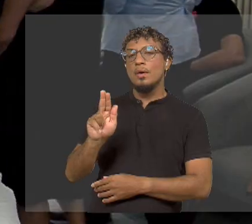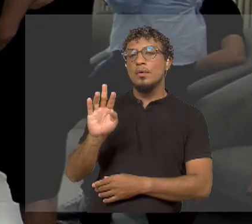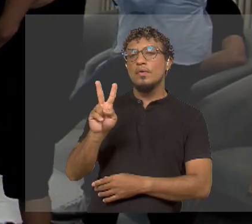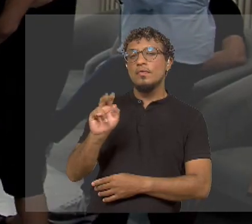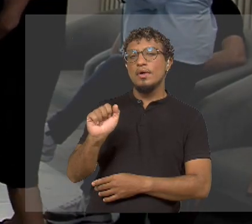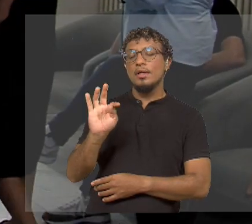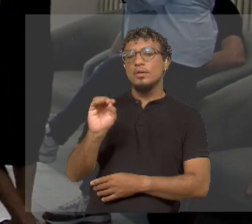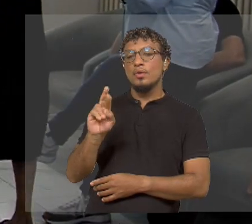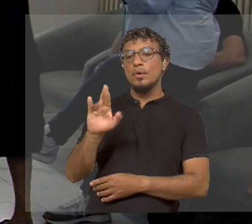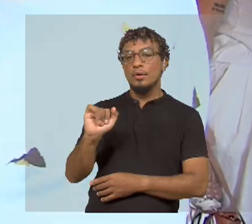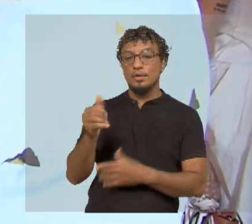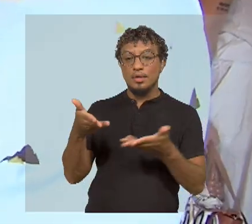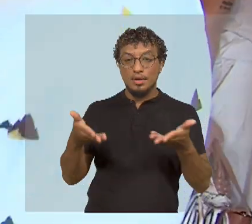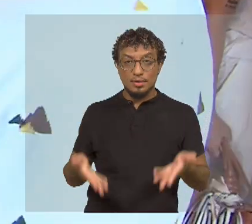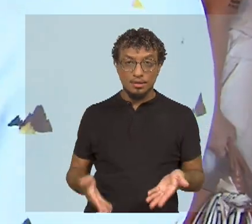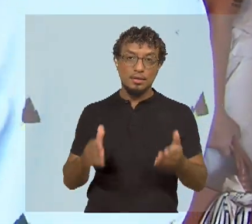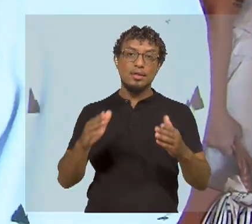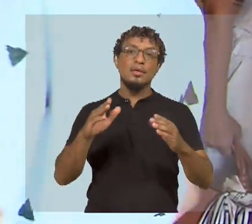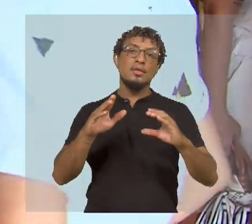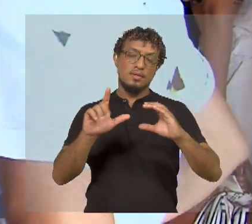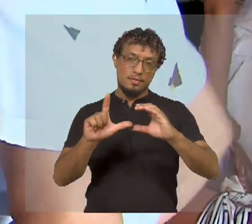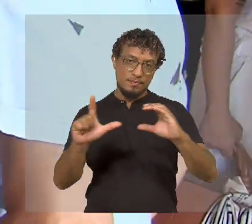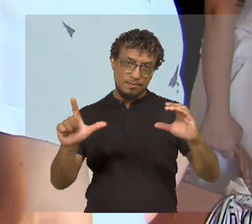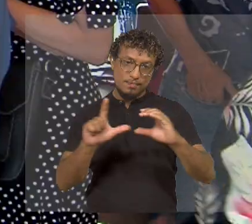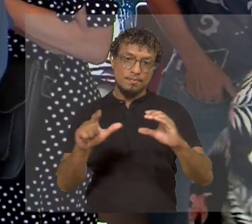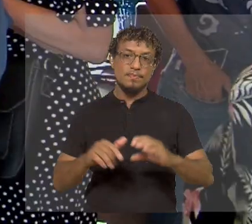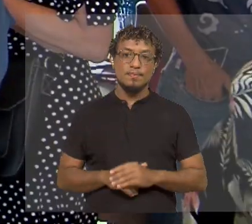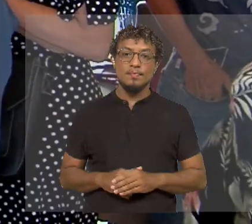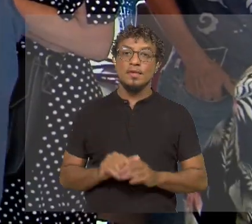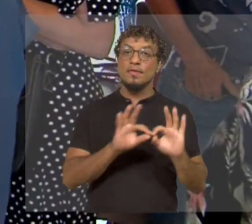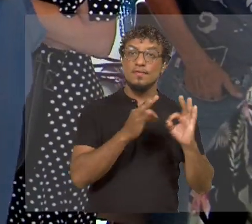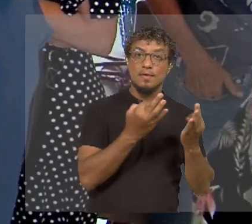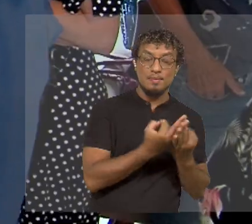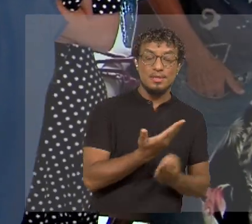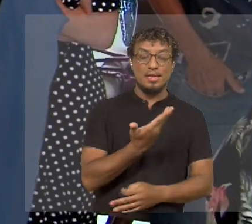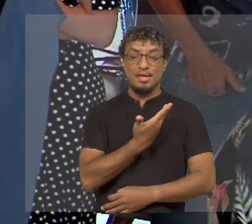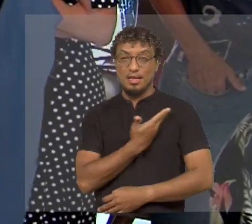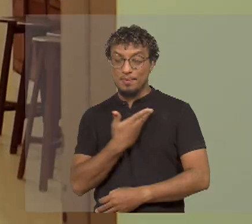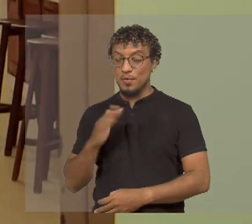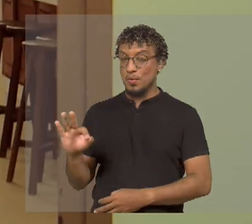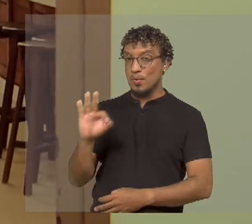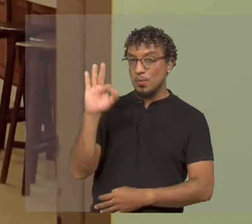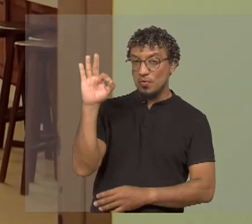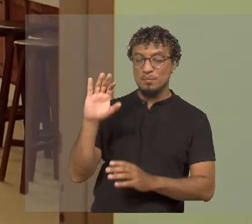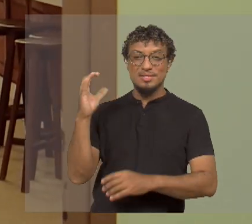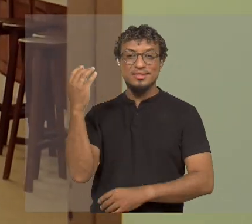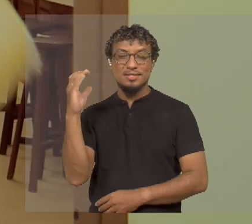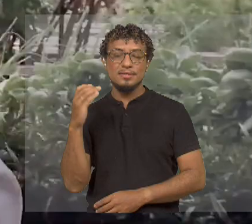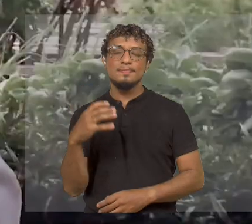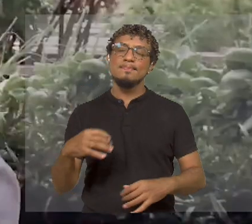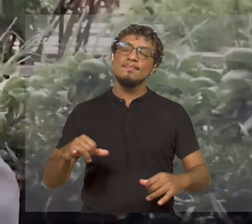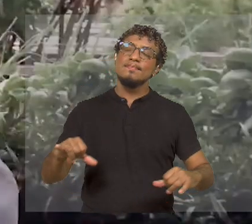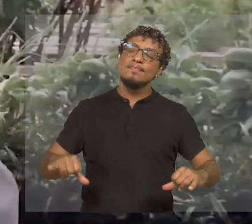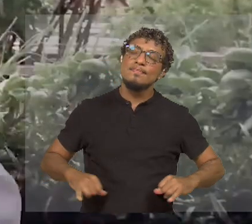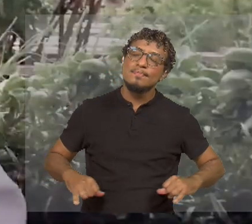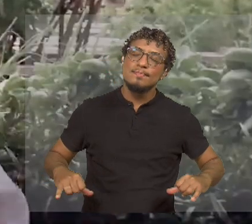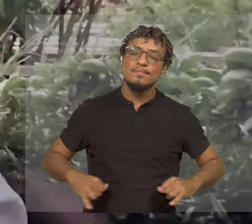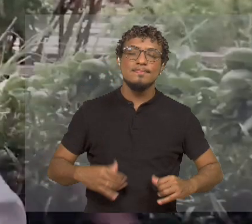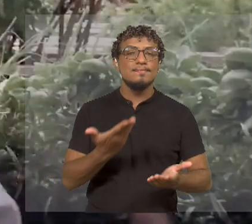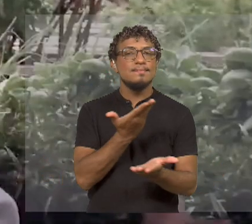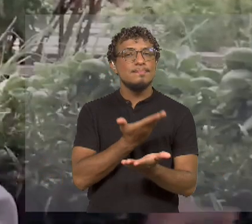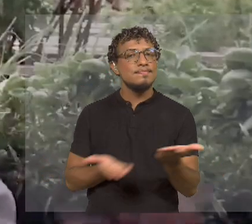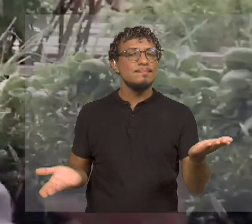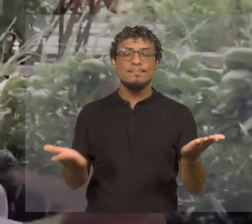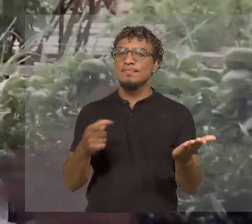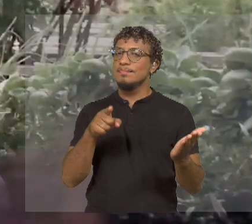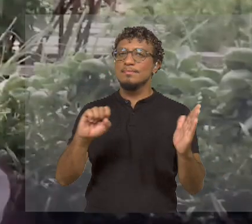Calhau. A família e os amigos, a UFMA e a ciência agora sofrem a perda de quem deixou uma marca que